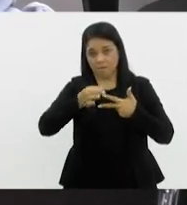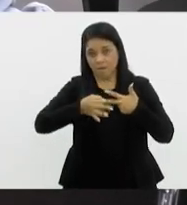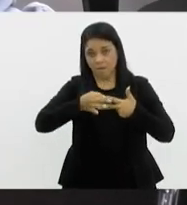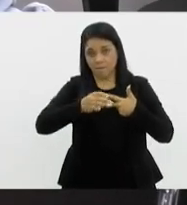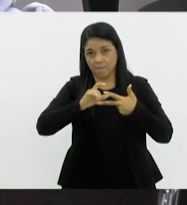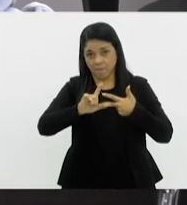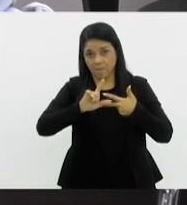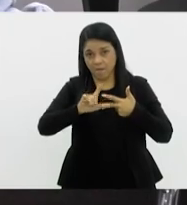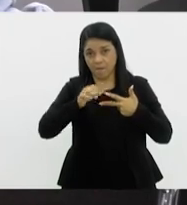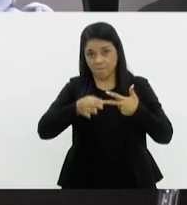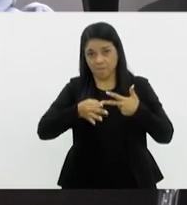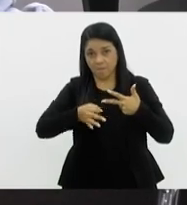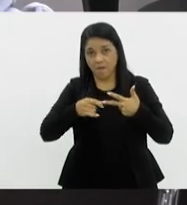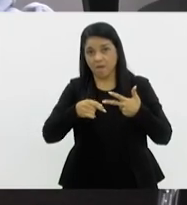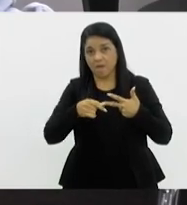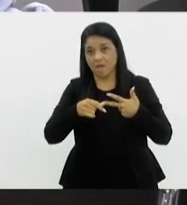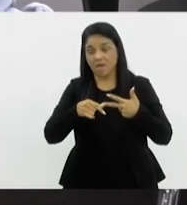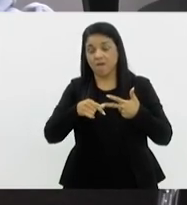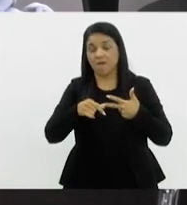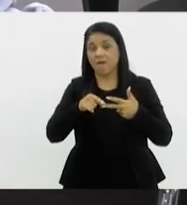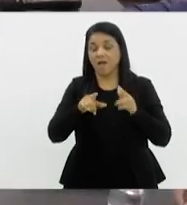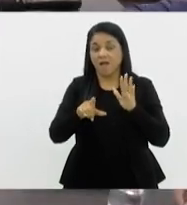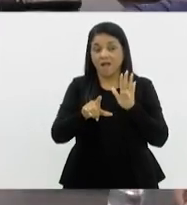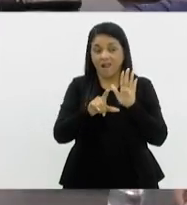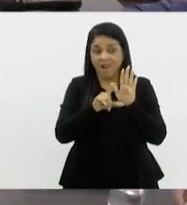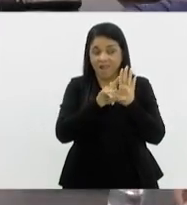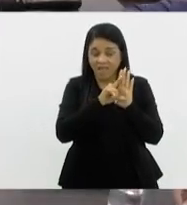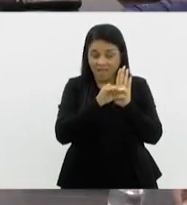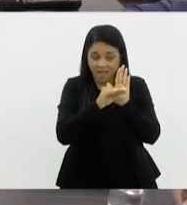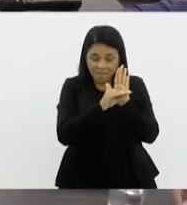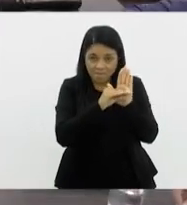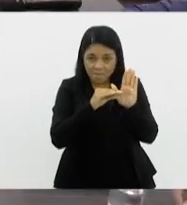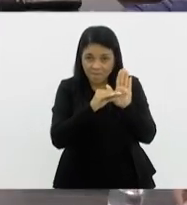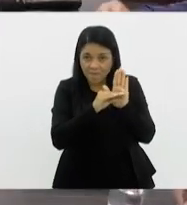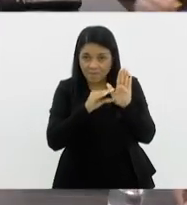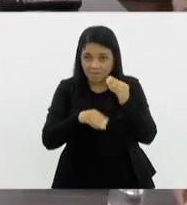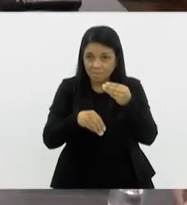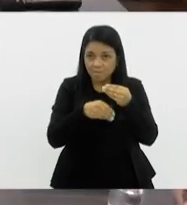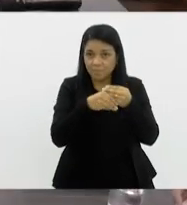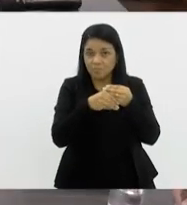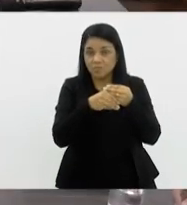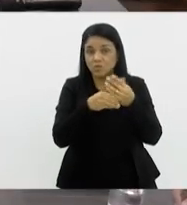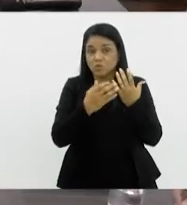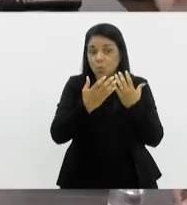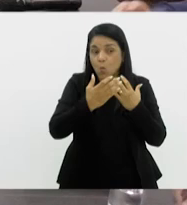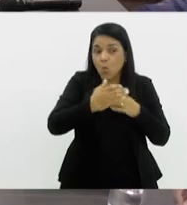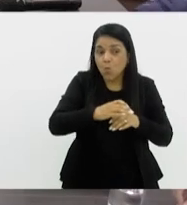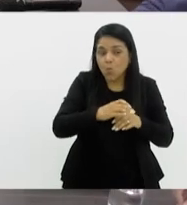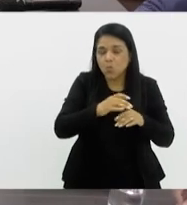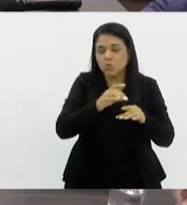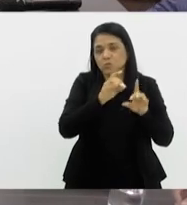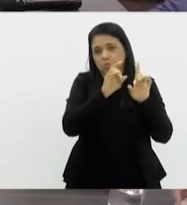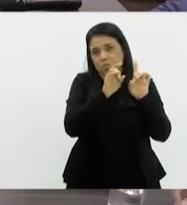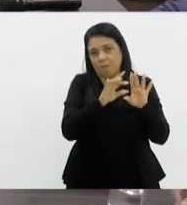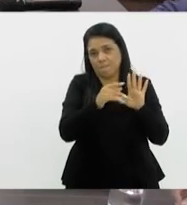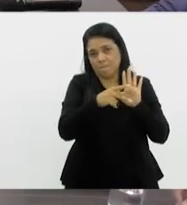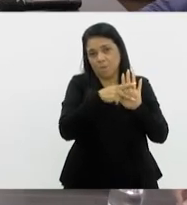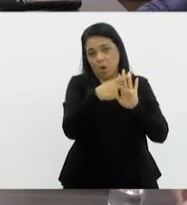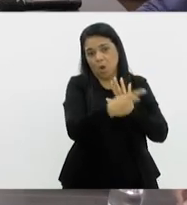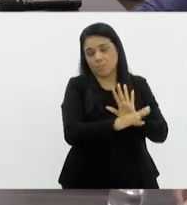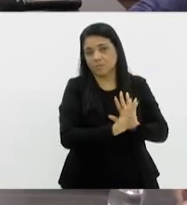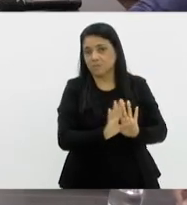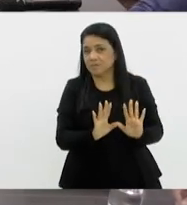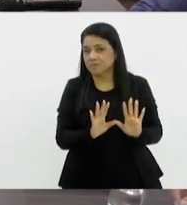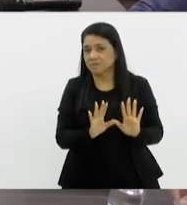Eu até concordo com a Vossa Excelência, mas a lei que a Vossa Excelência se refere, a emenda, é exclusiva de concursos. Eu sei, querido, mas por que você não